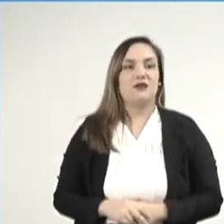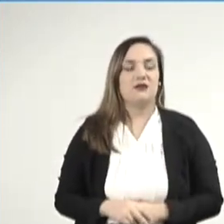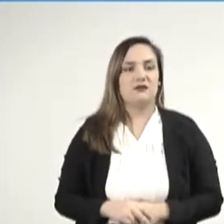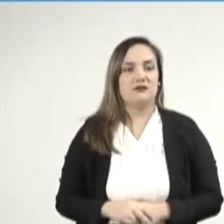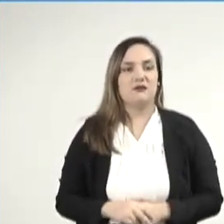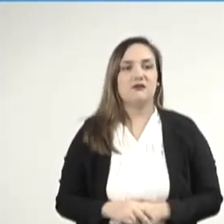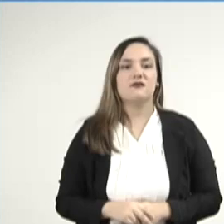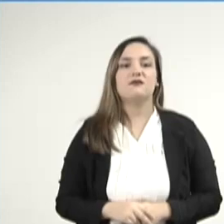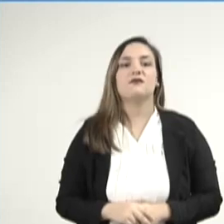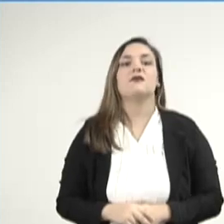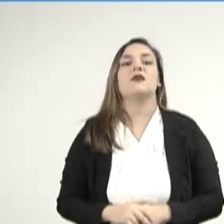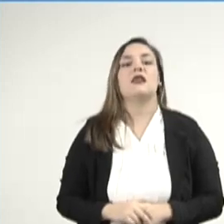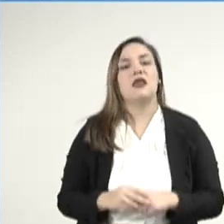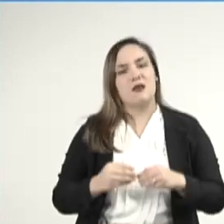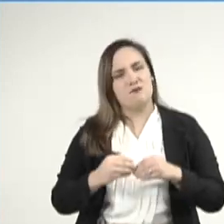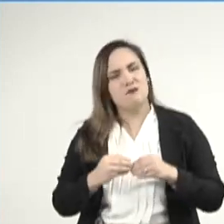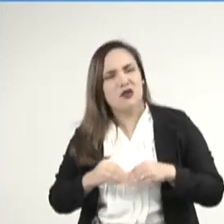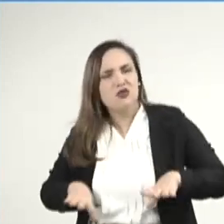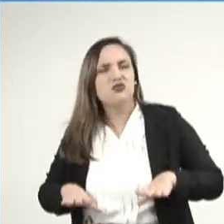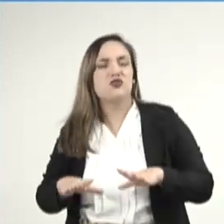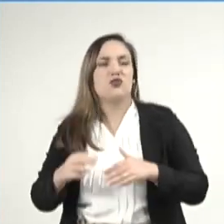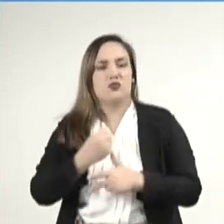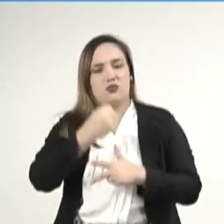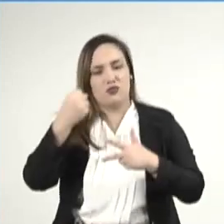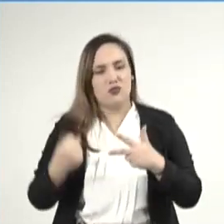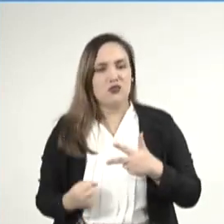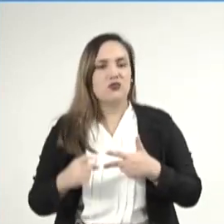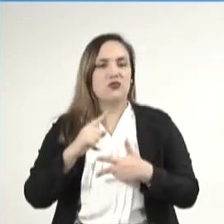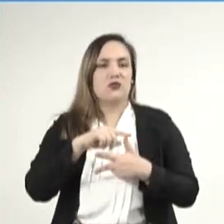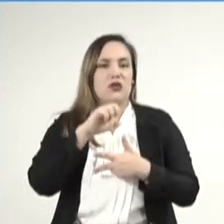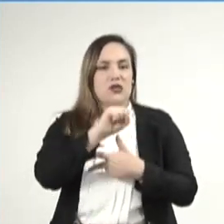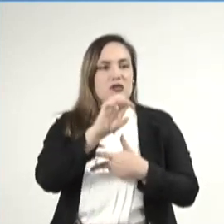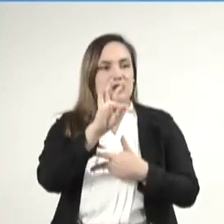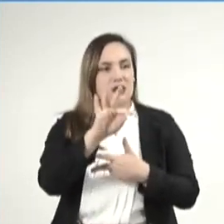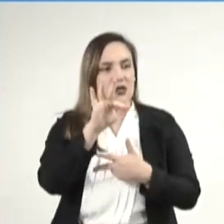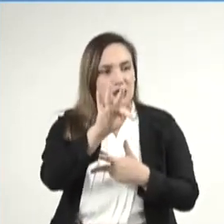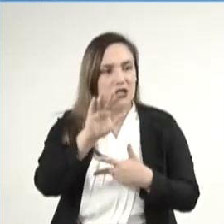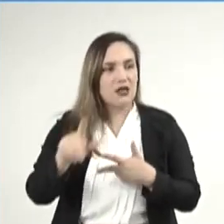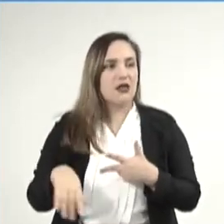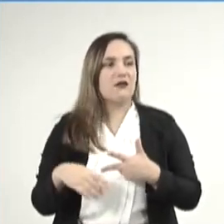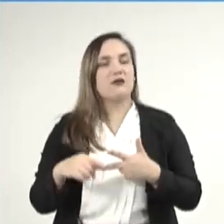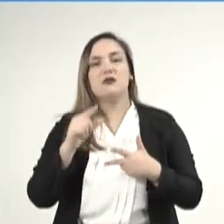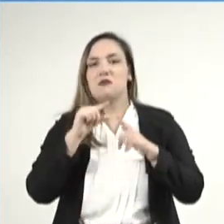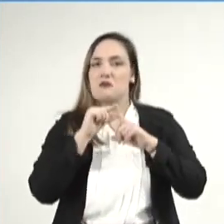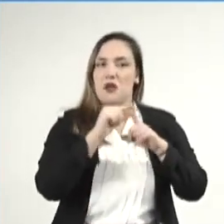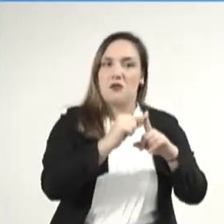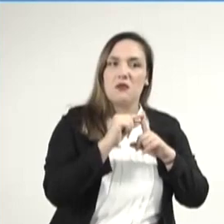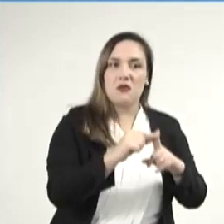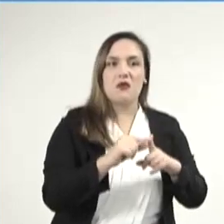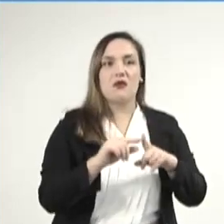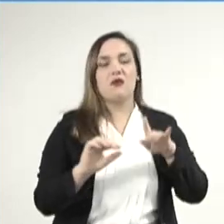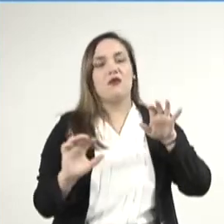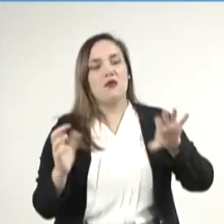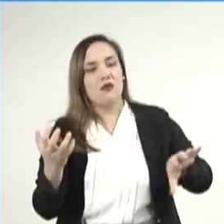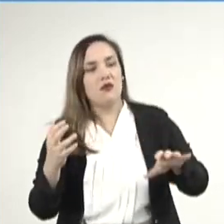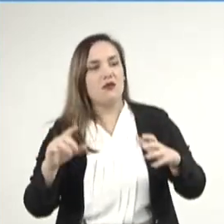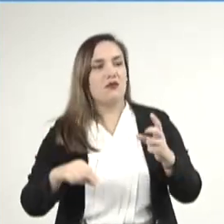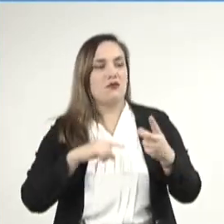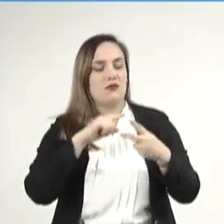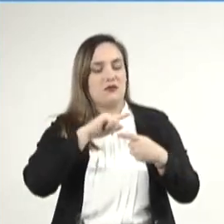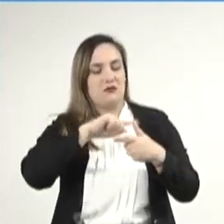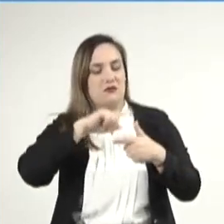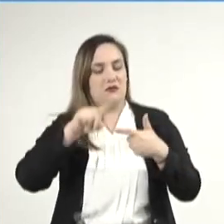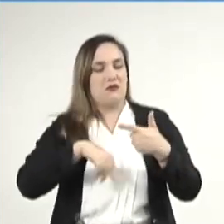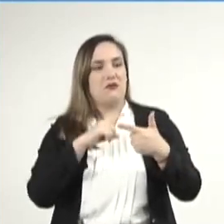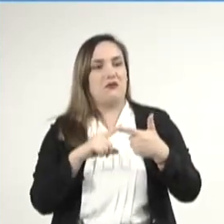os poderes da República, Supremo Tribunal Federal, de ter xingado o Congresso Nacional,